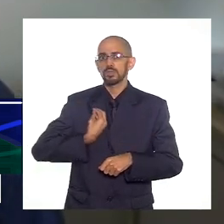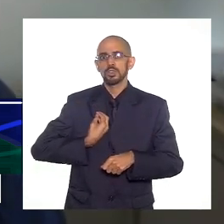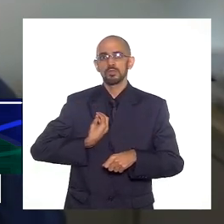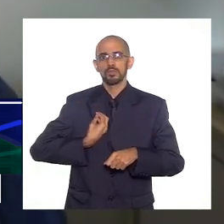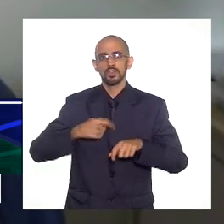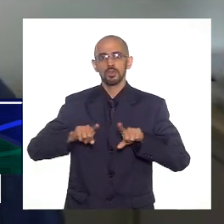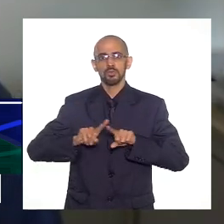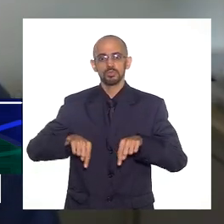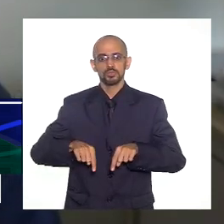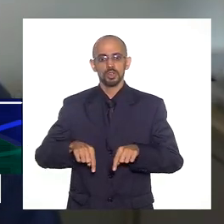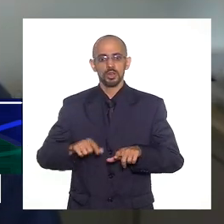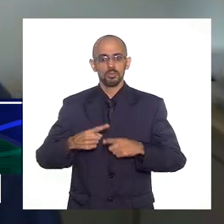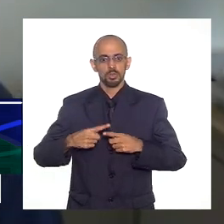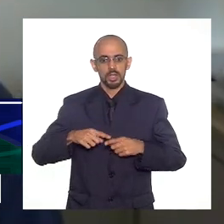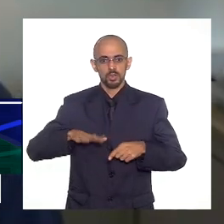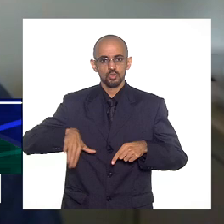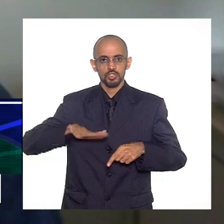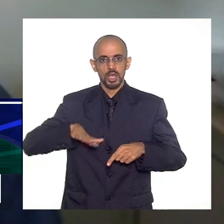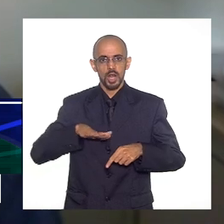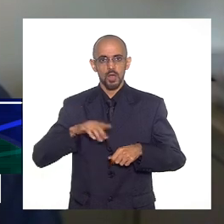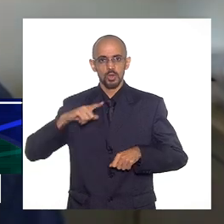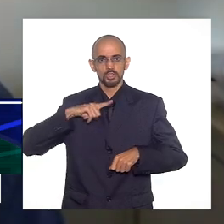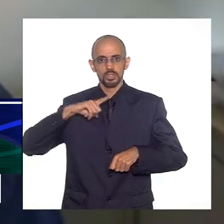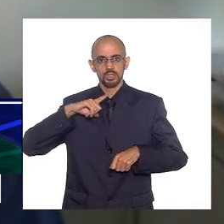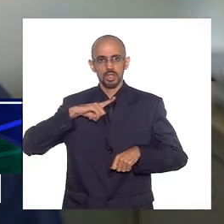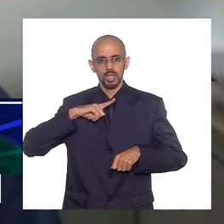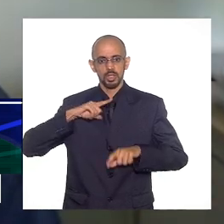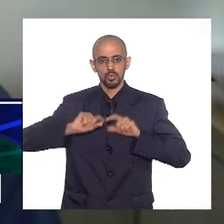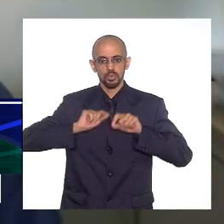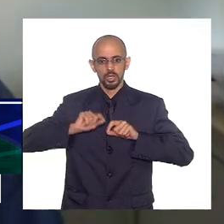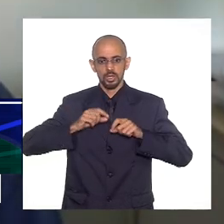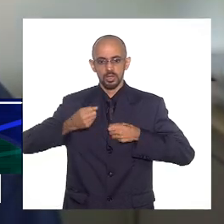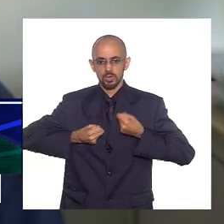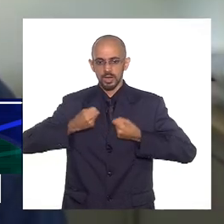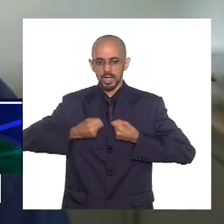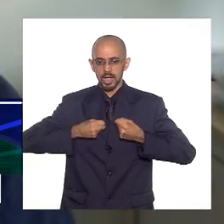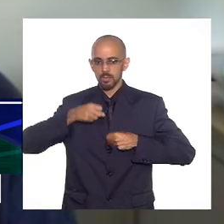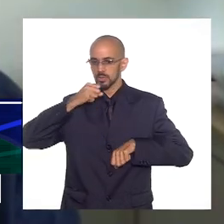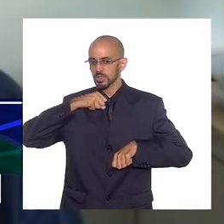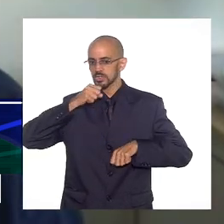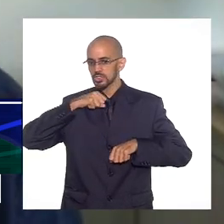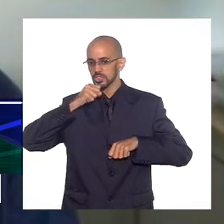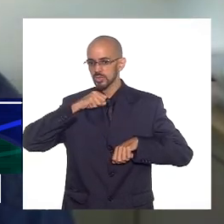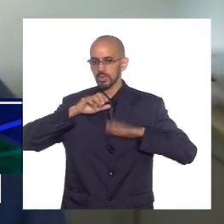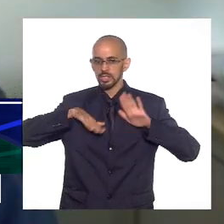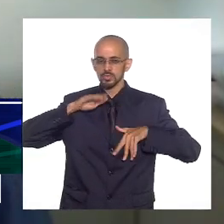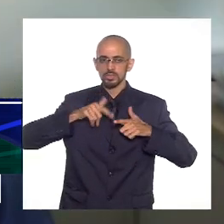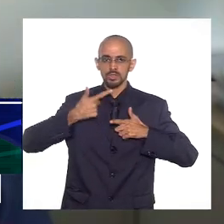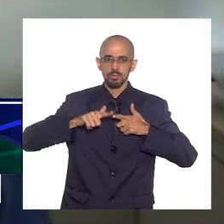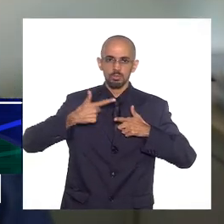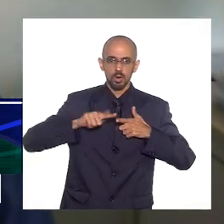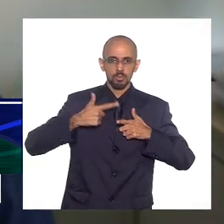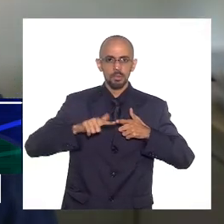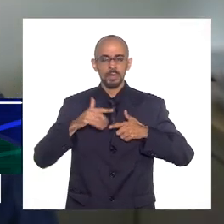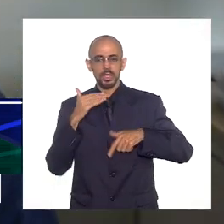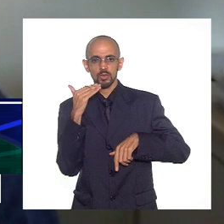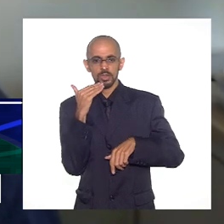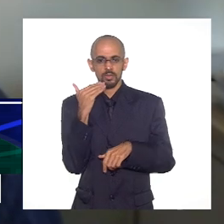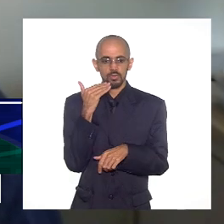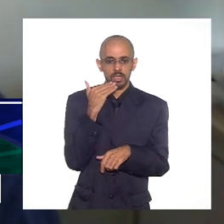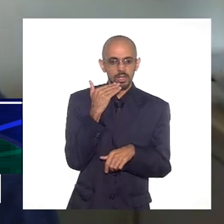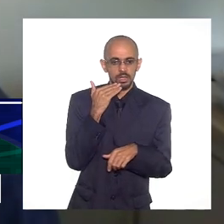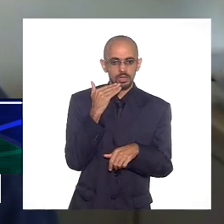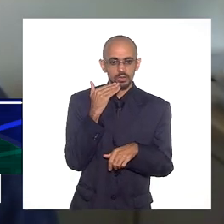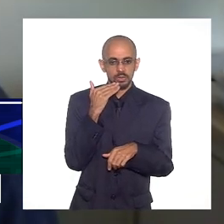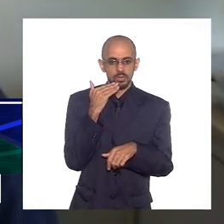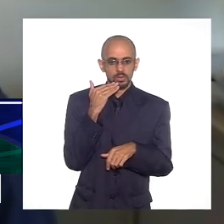quem tem um veículo um pouco mais antigo, que pode ter um probleminha aqui ou acolá, são as camadas